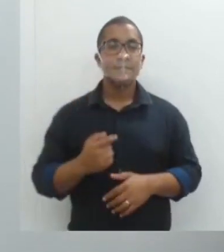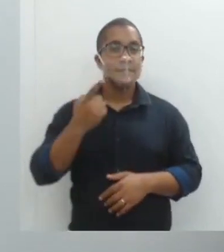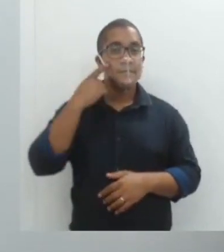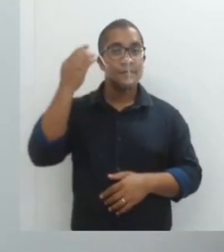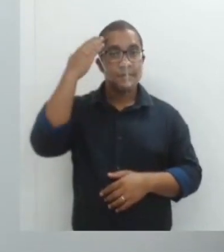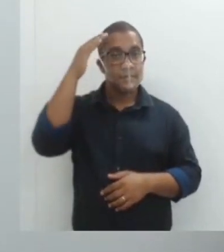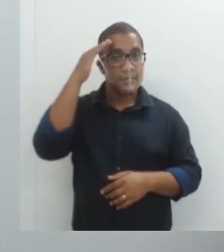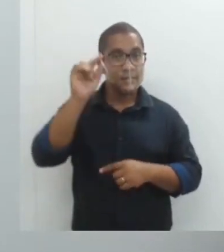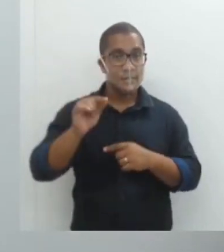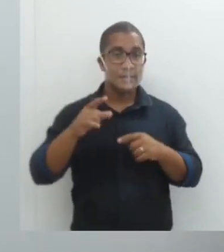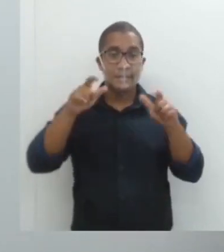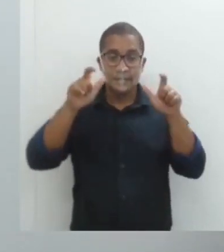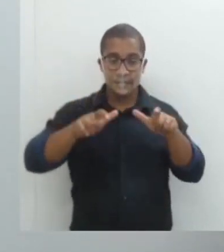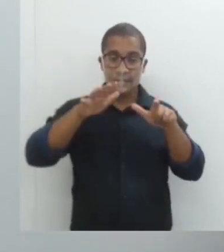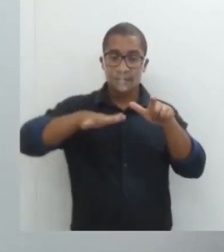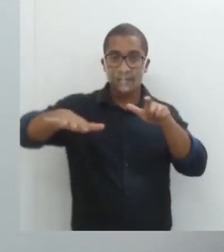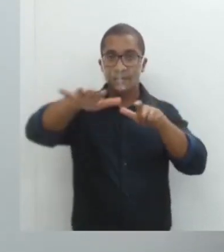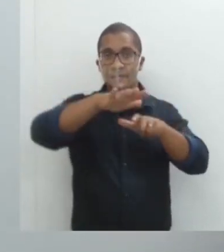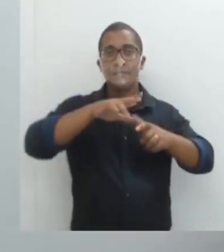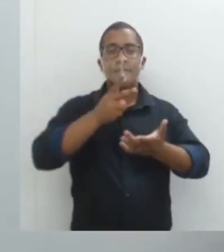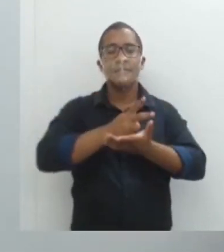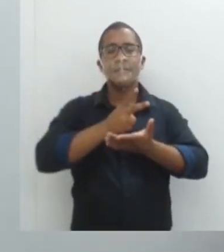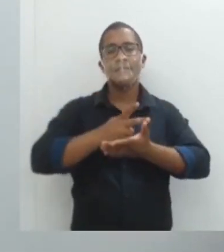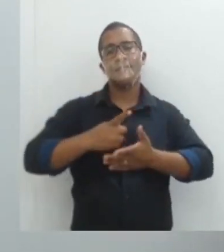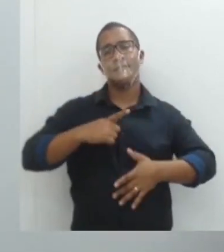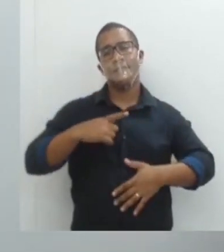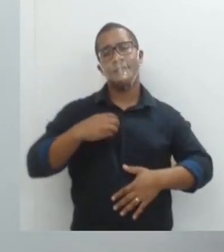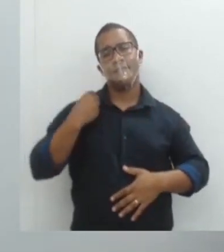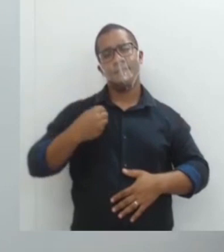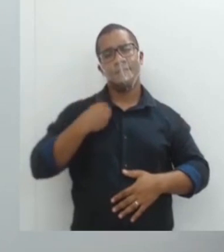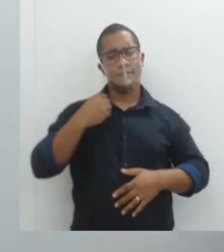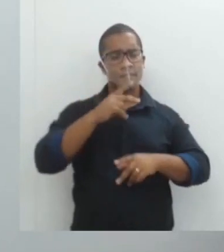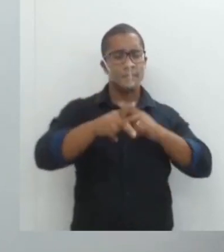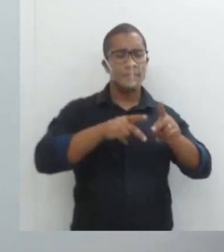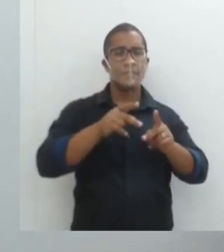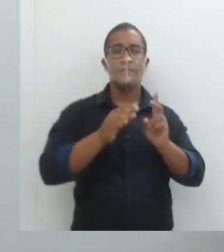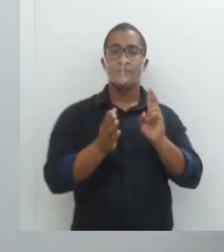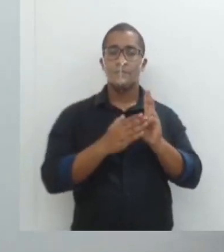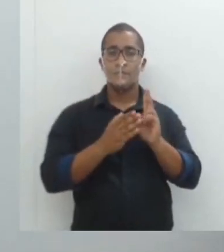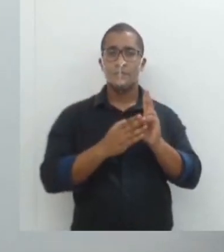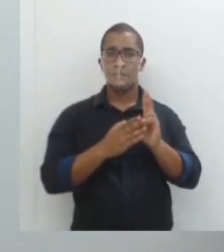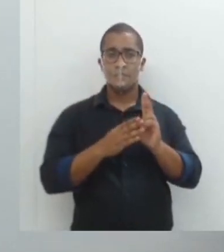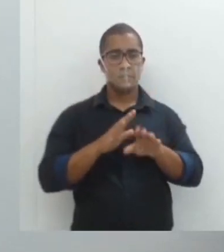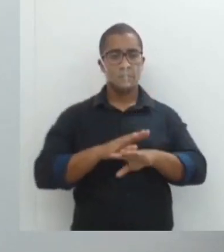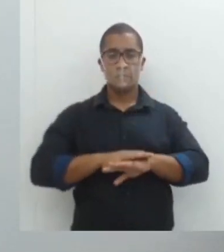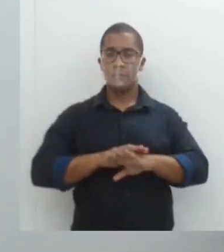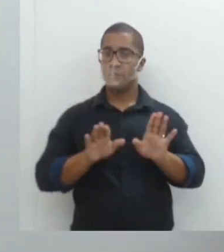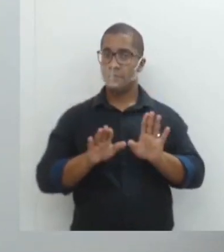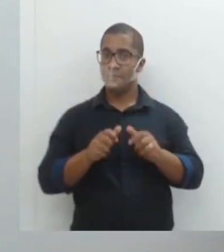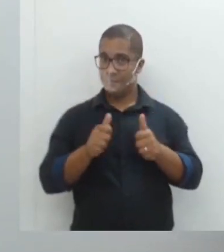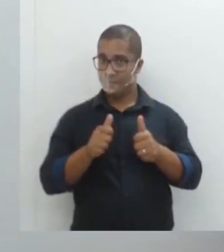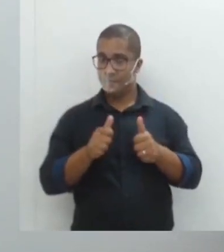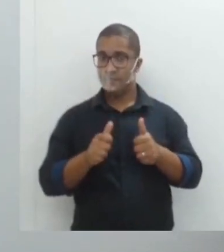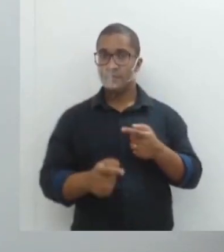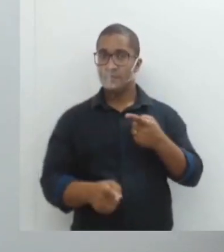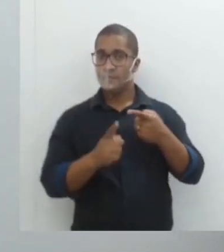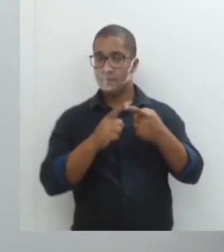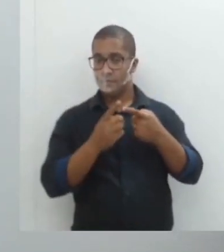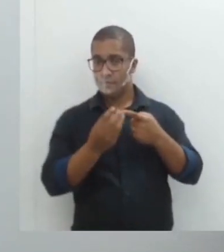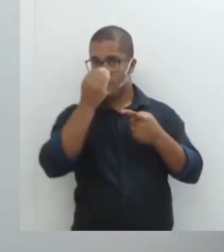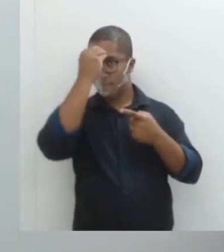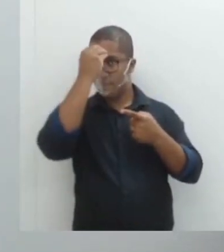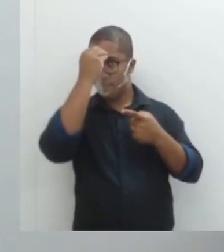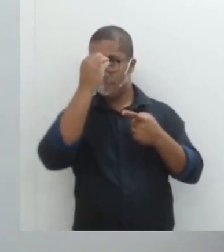que nossos territórios sempre foram compostos pelo povo indígena. Ponto. Primeiro ponto. Nossa